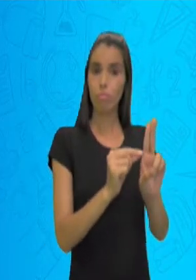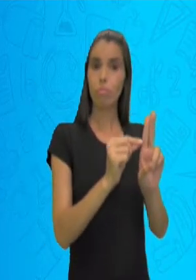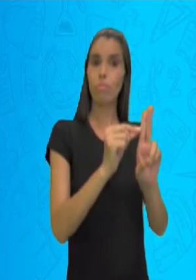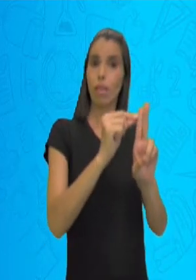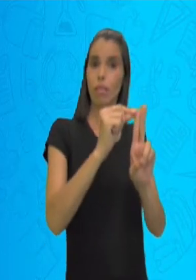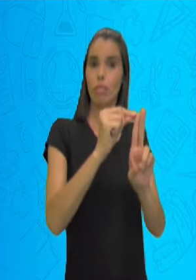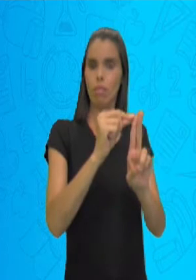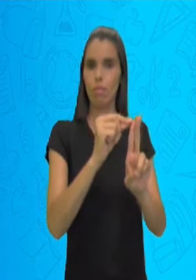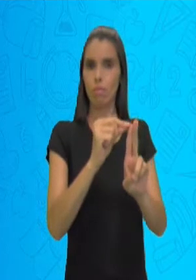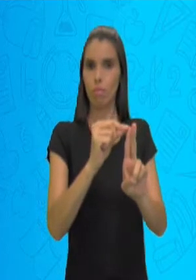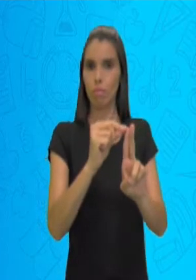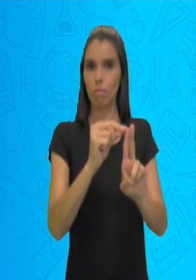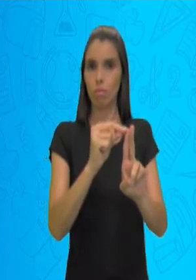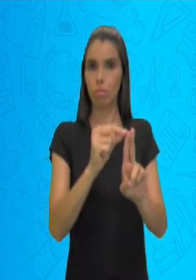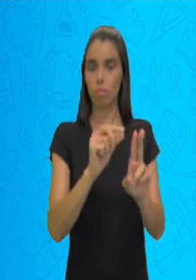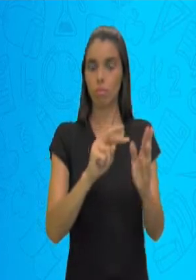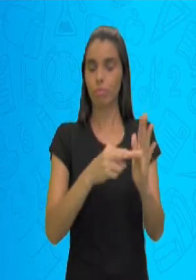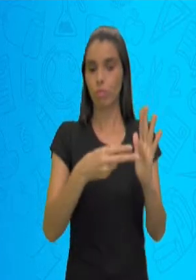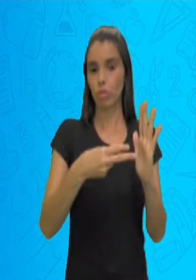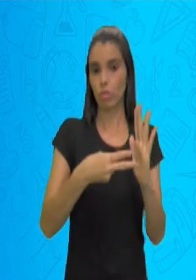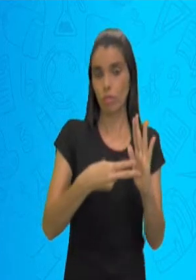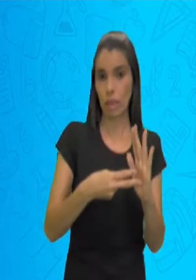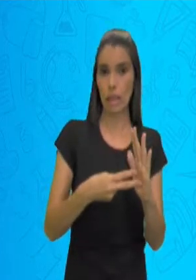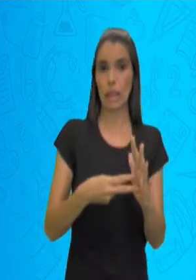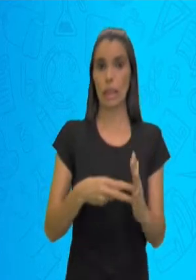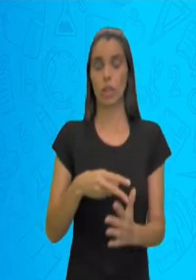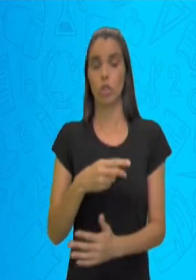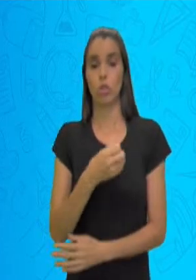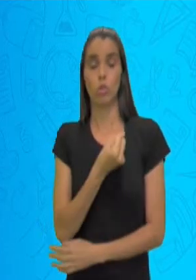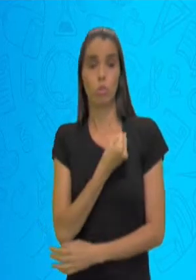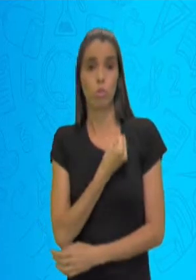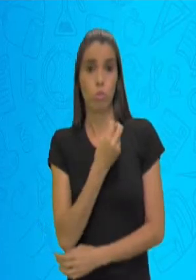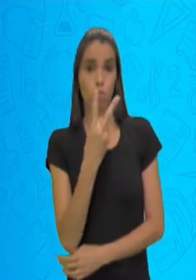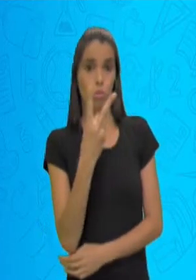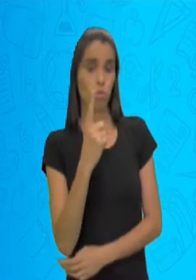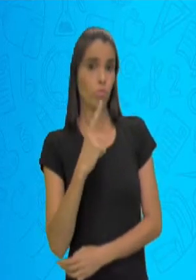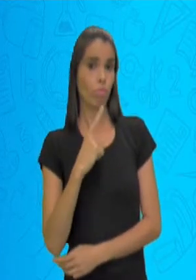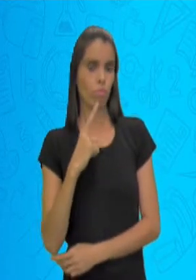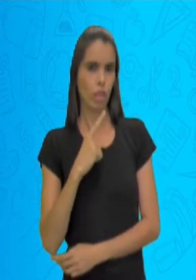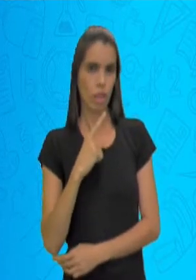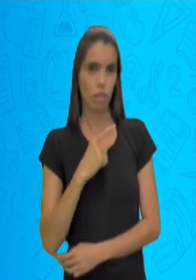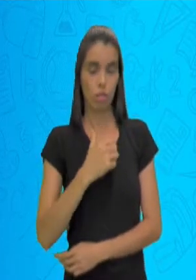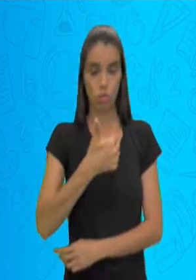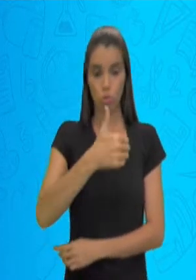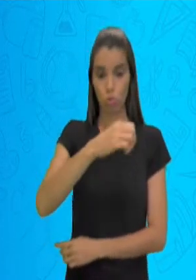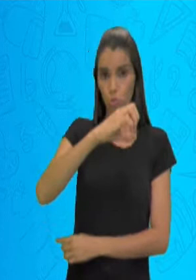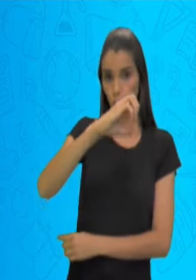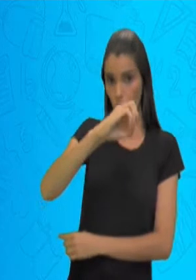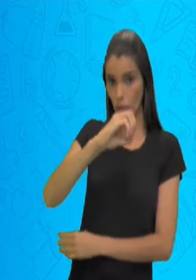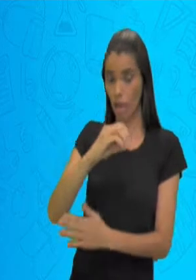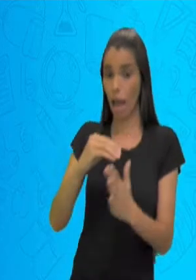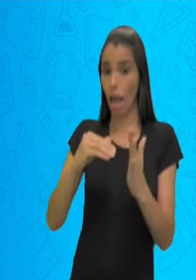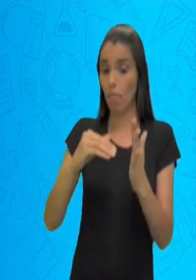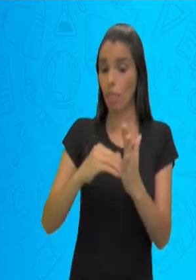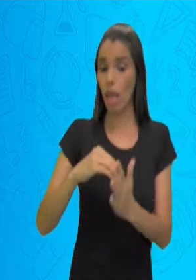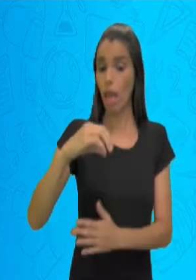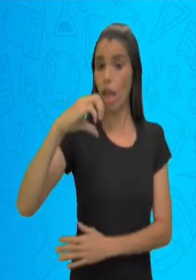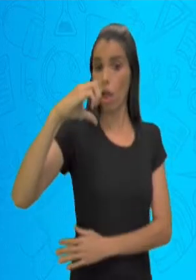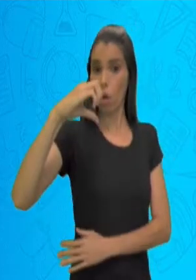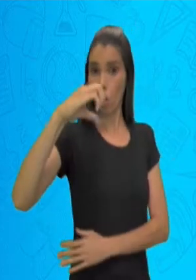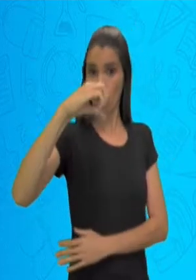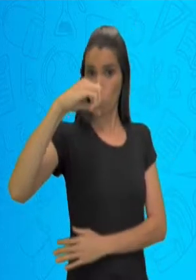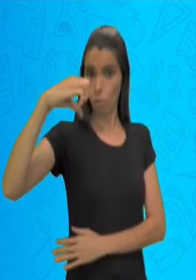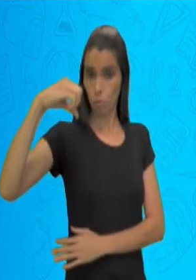compostos por 2 algarismos, que eles vão do 10 até o 99. E